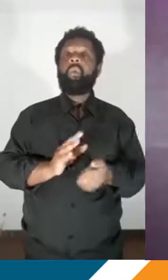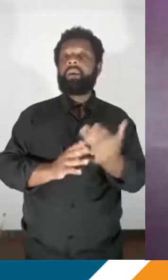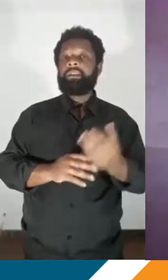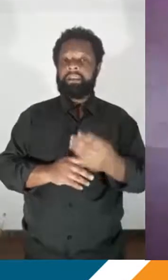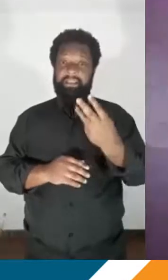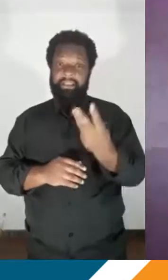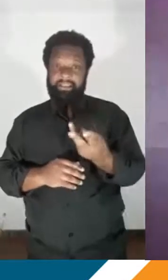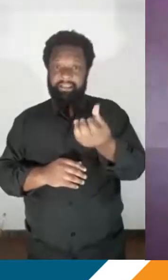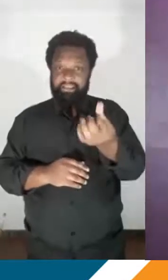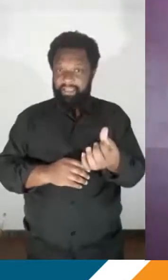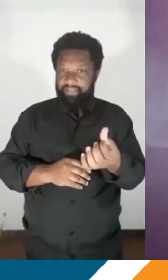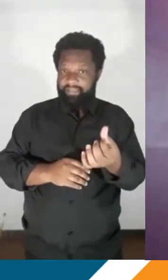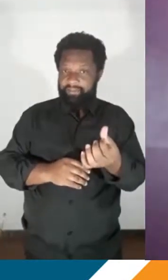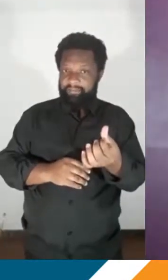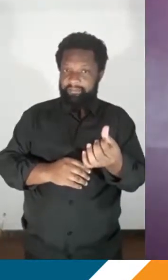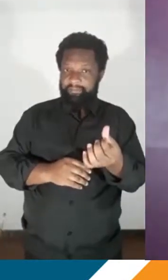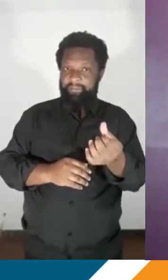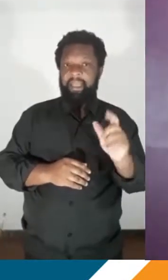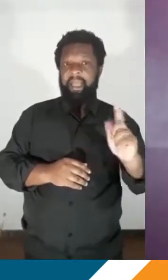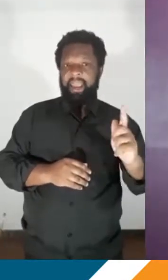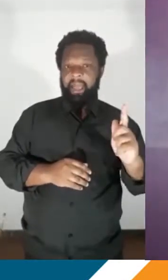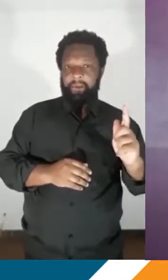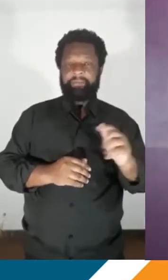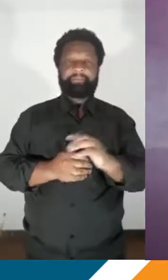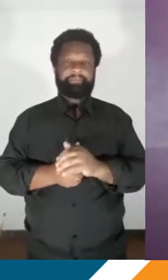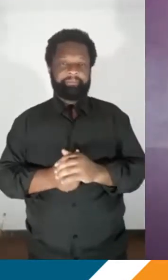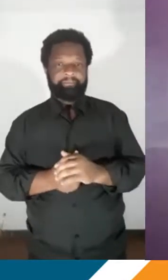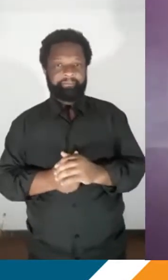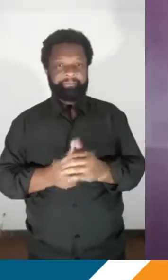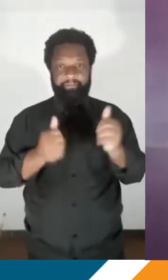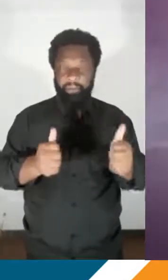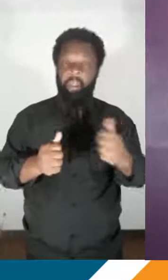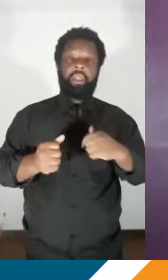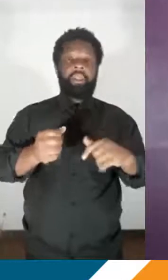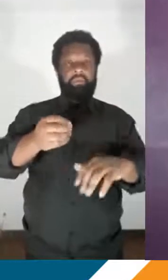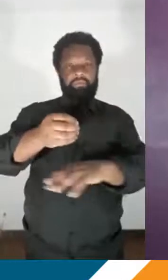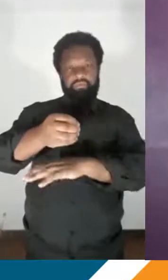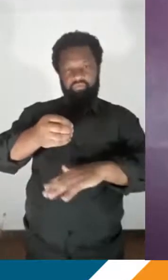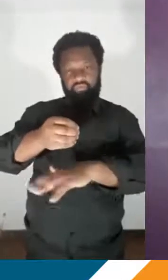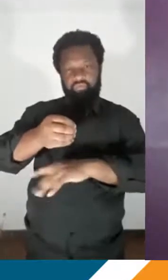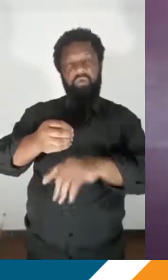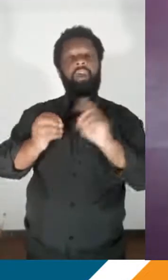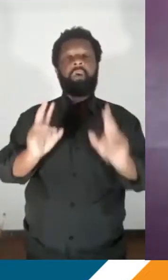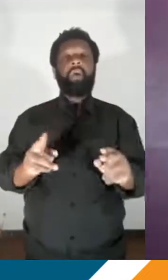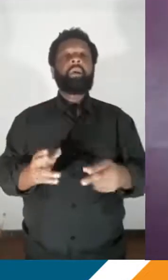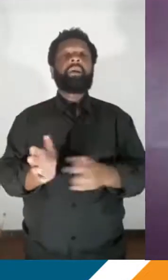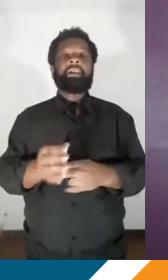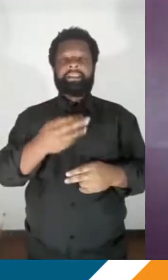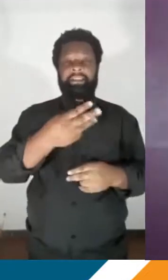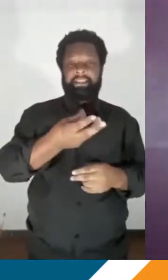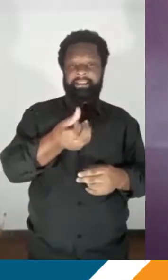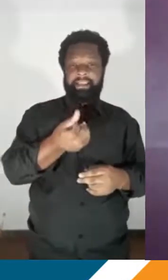aqui, que é de 36 gramas. Tá?